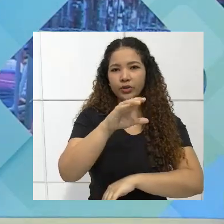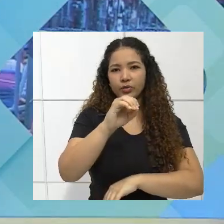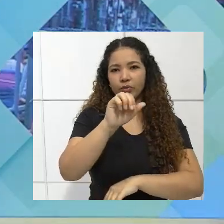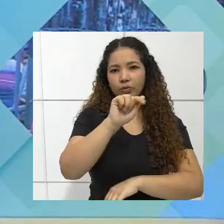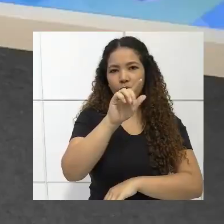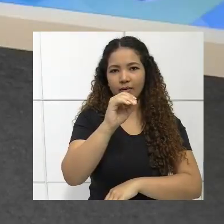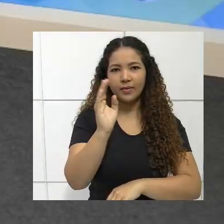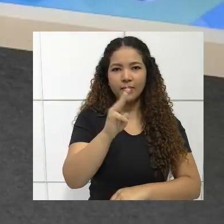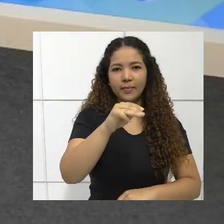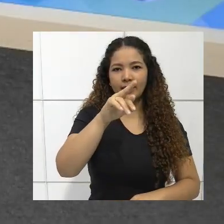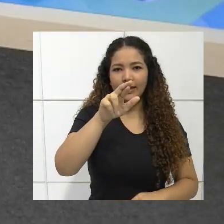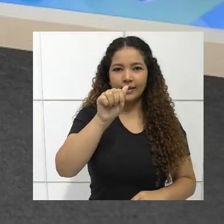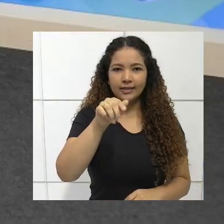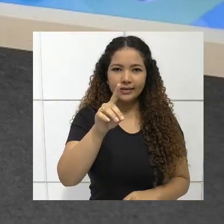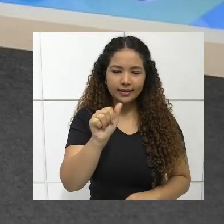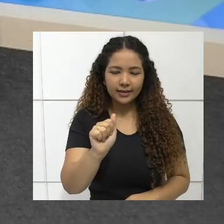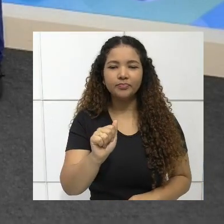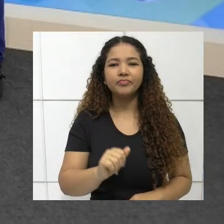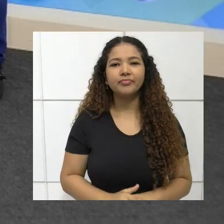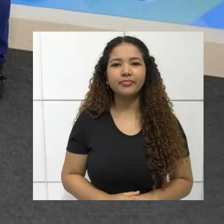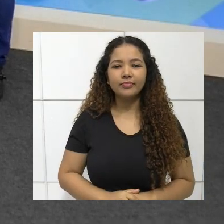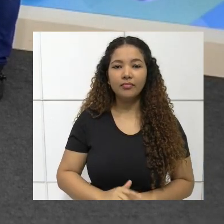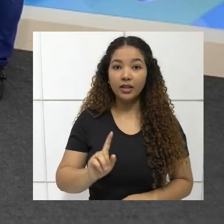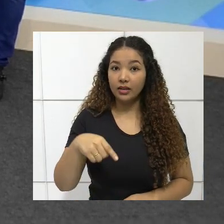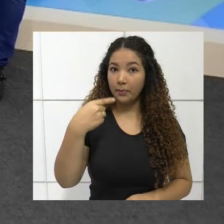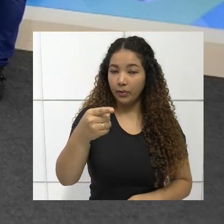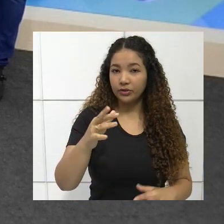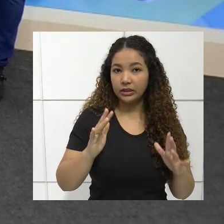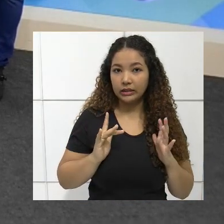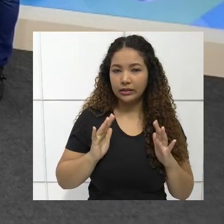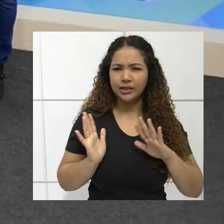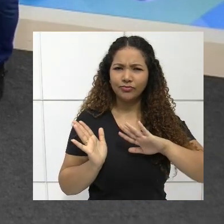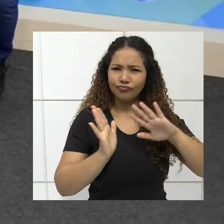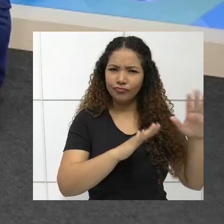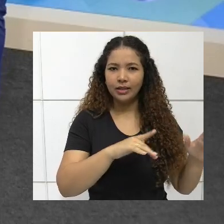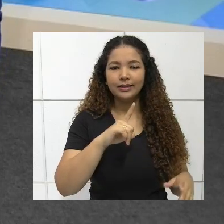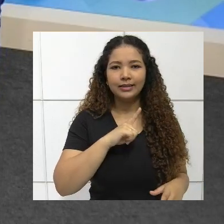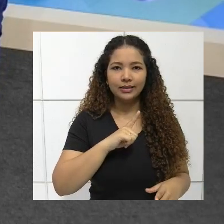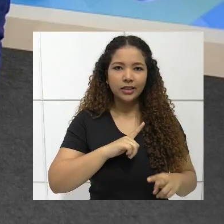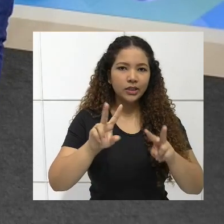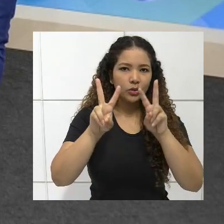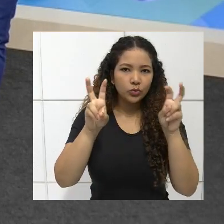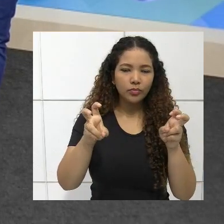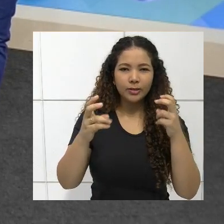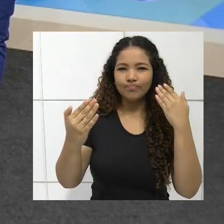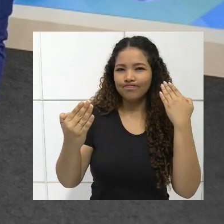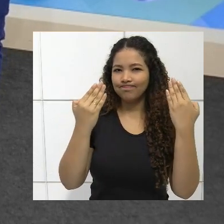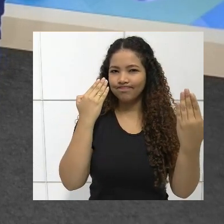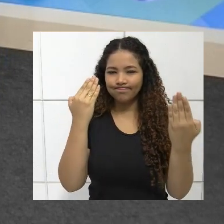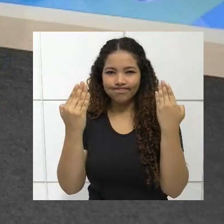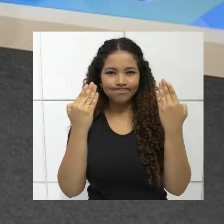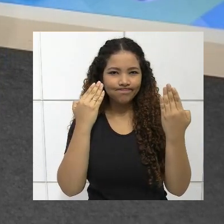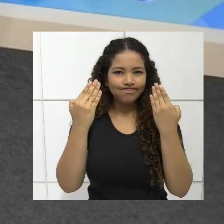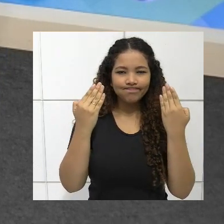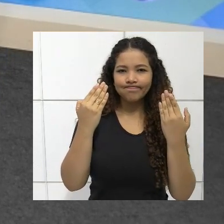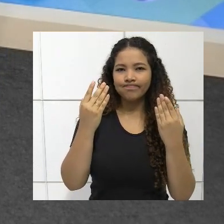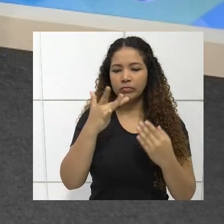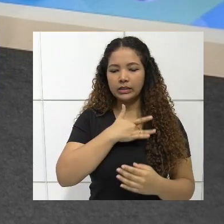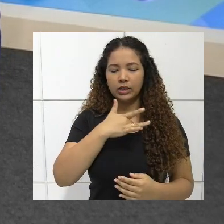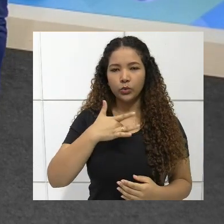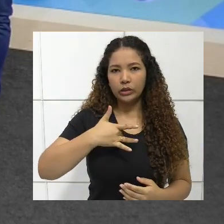FAM. Depois do intervalo, uma reportagem sobre saúde mental. E ainda hoje, entrevista com a